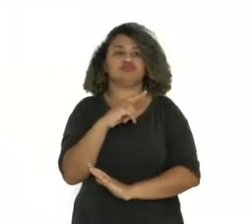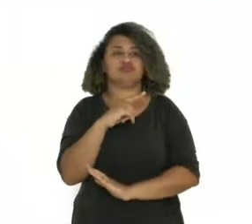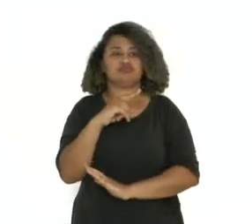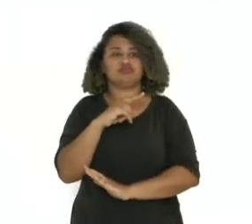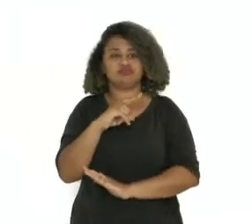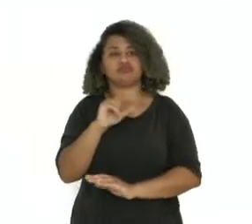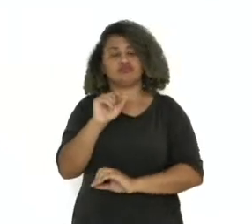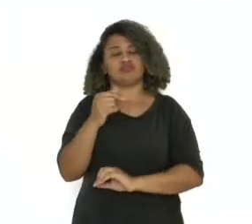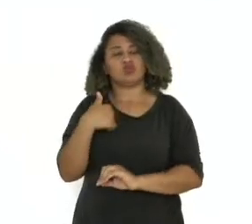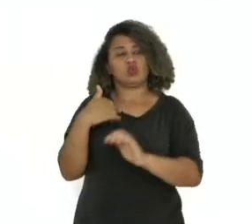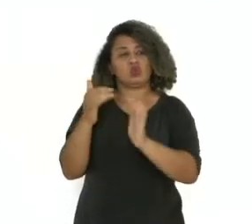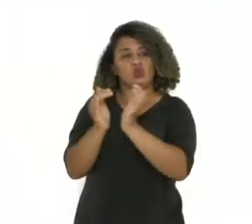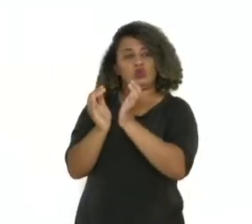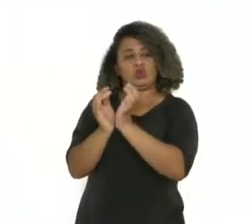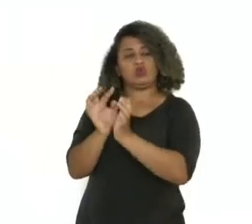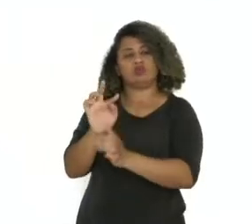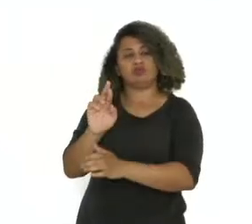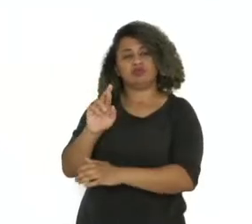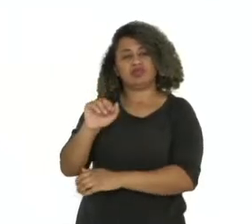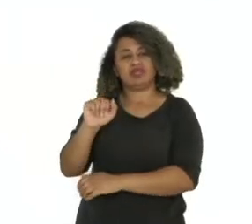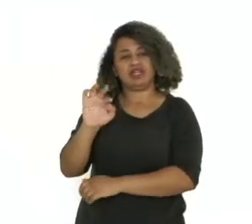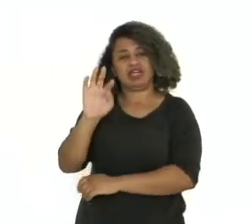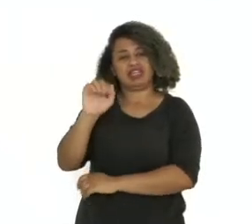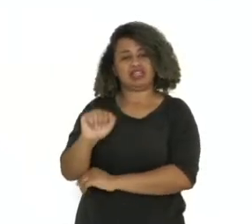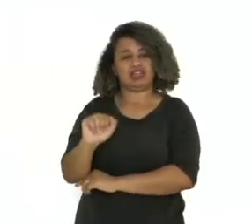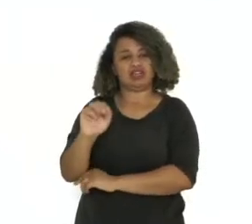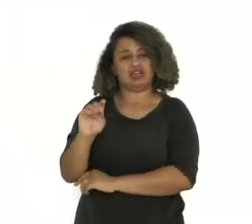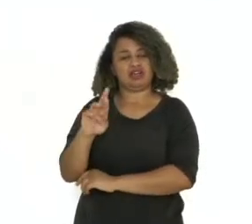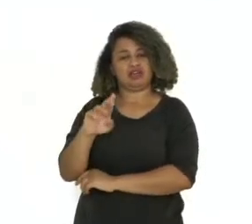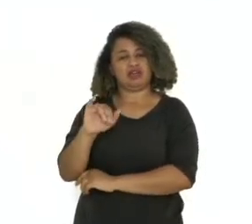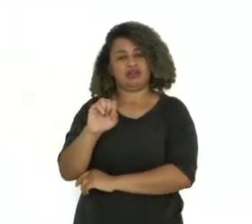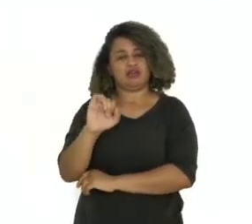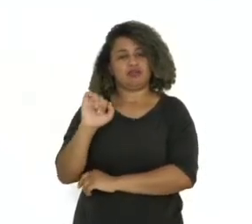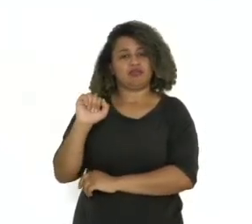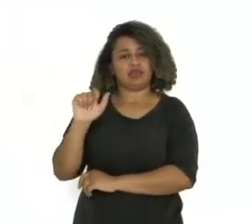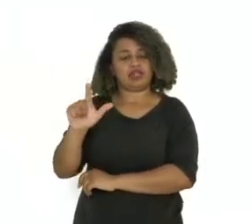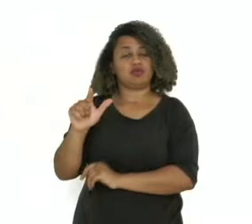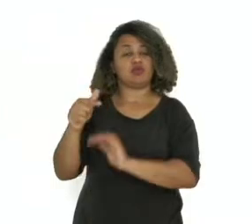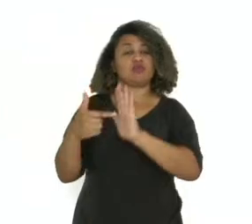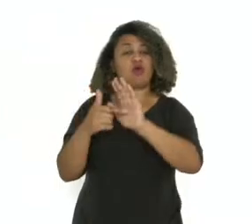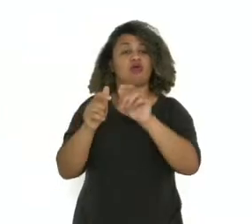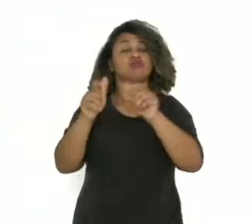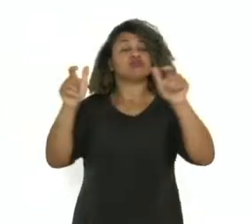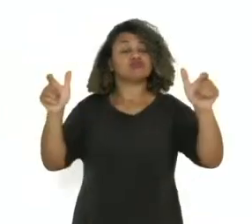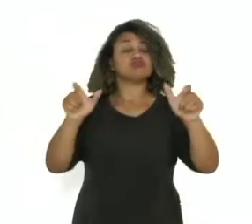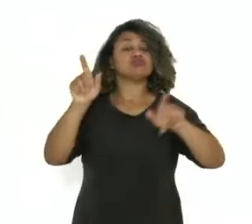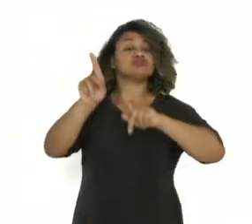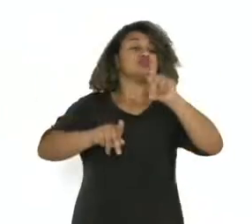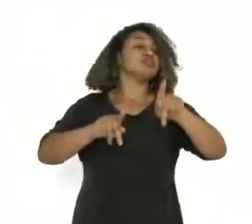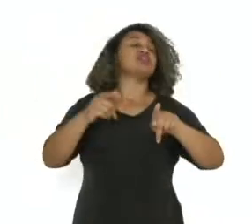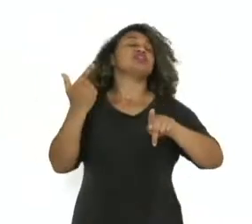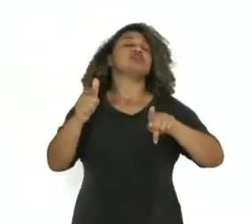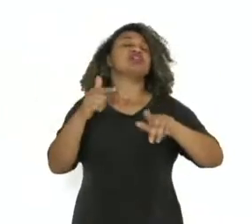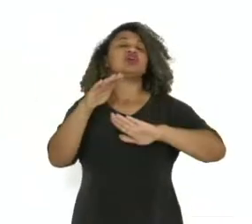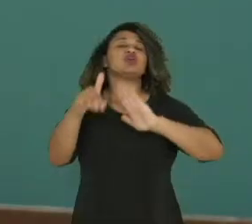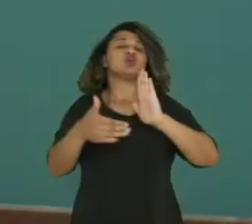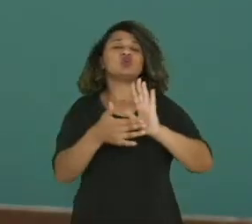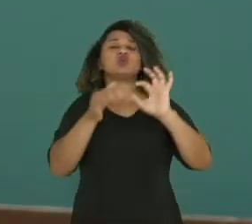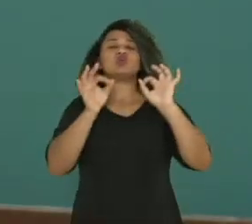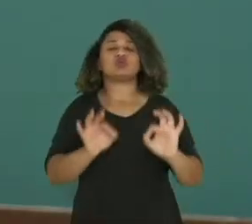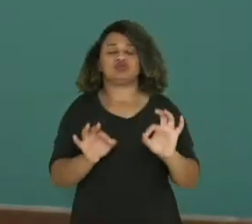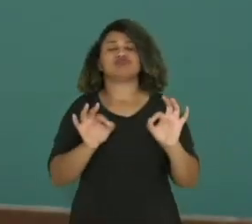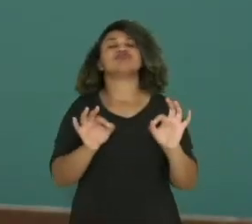que ainda boa parte, a maior parte da população não tem acesso a todos os serviços.